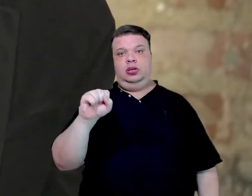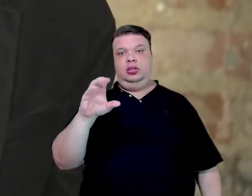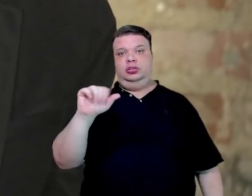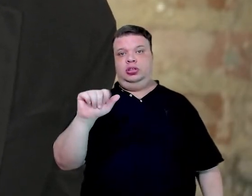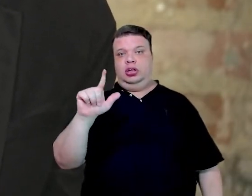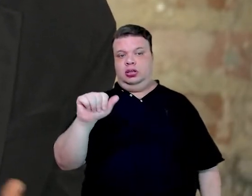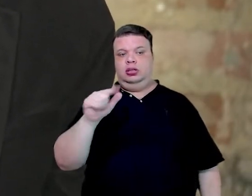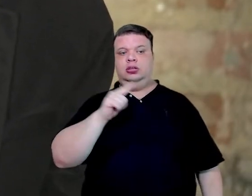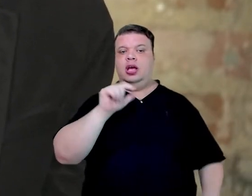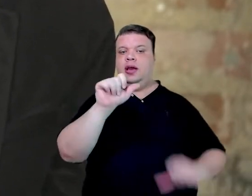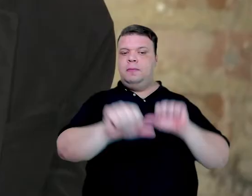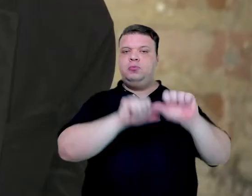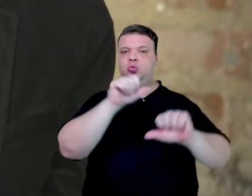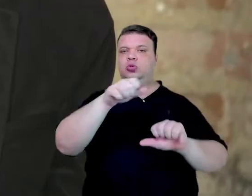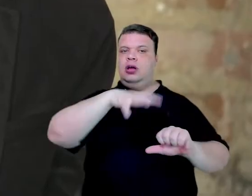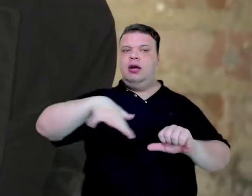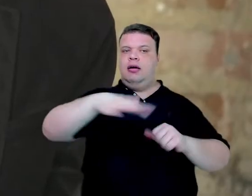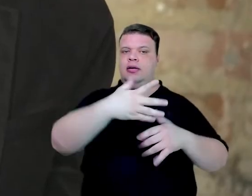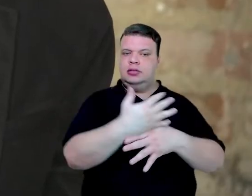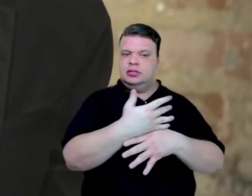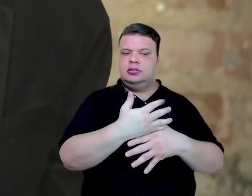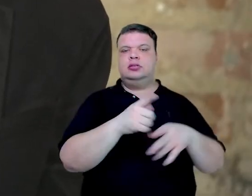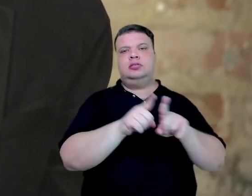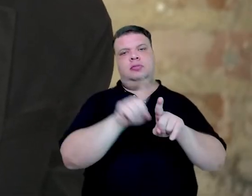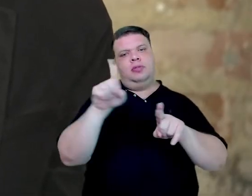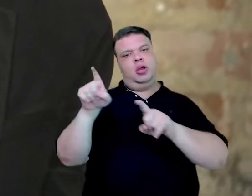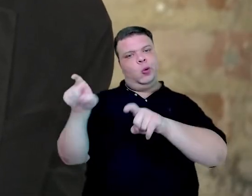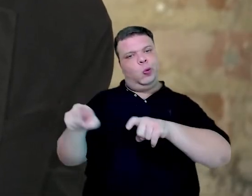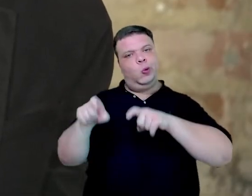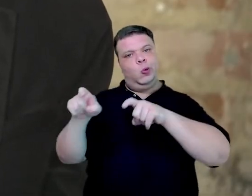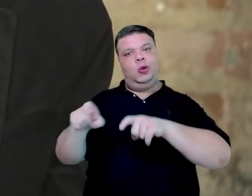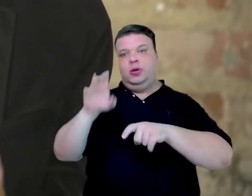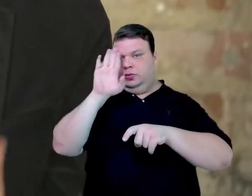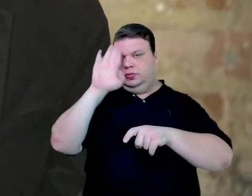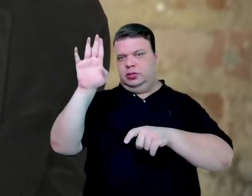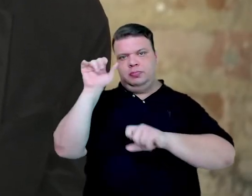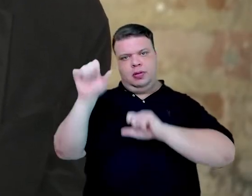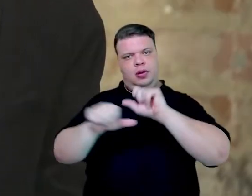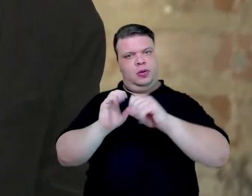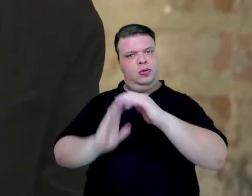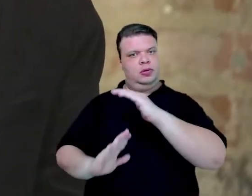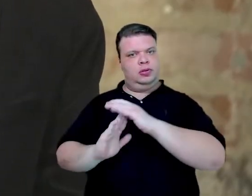é isso que a gente tem que avaliar, não só os processos, mas as